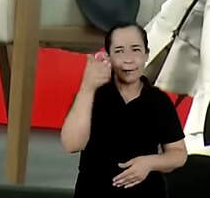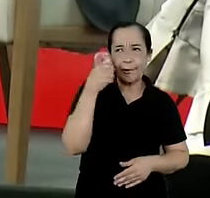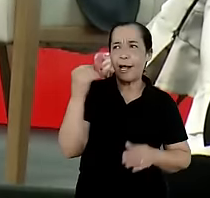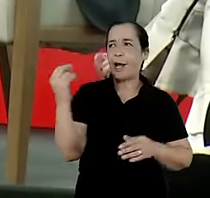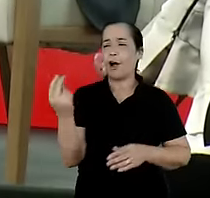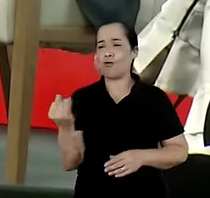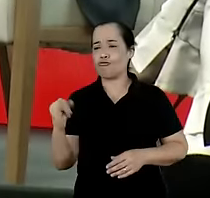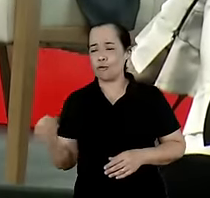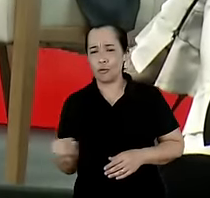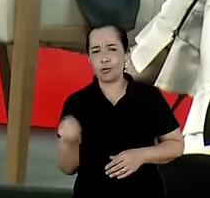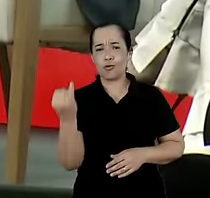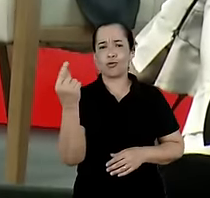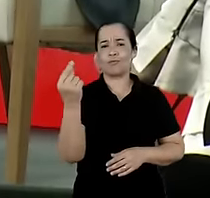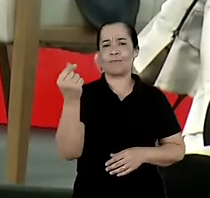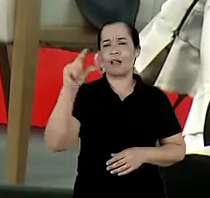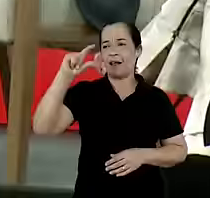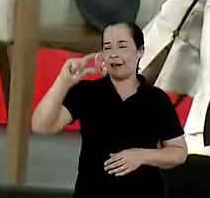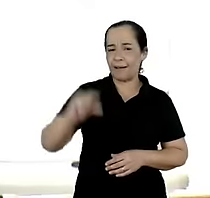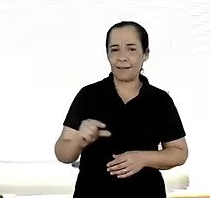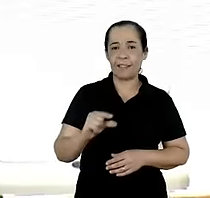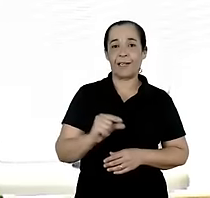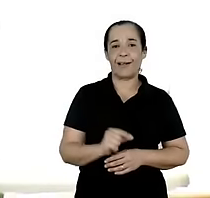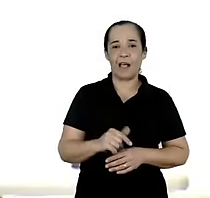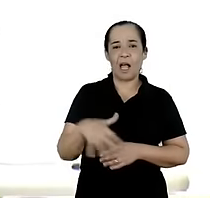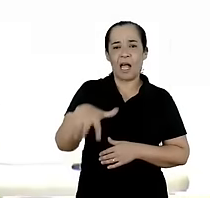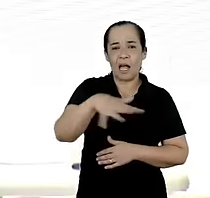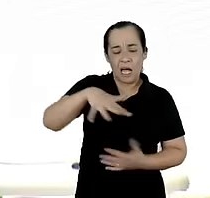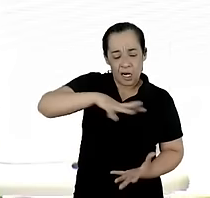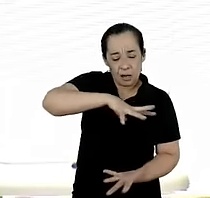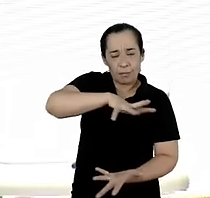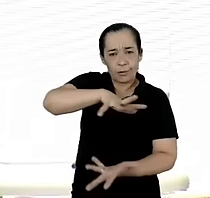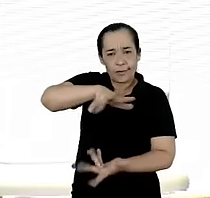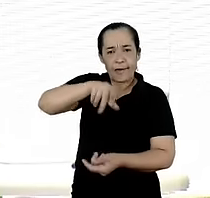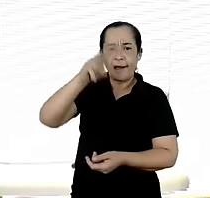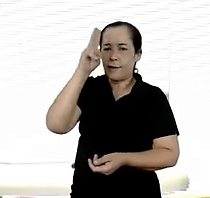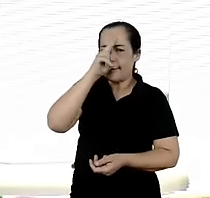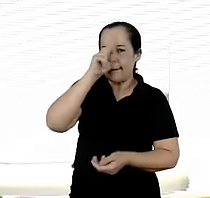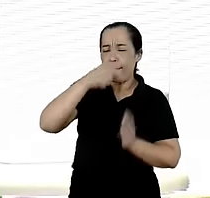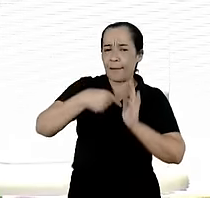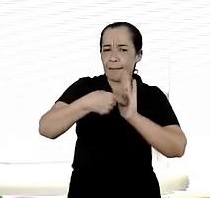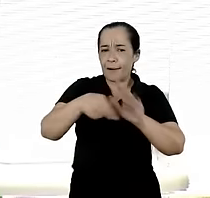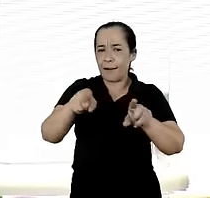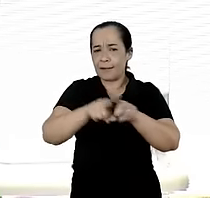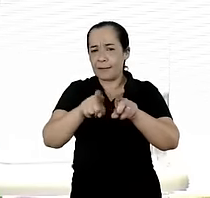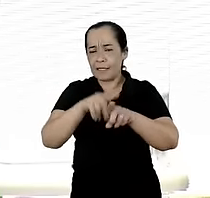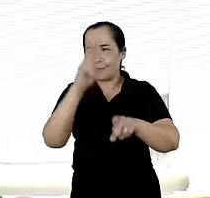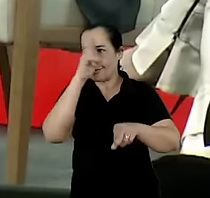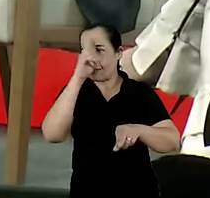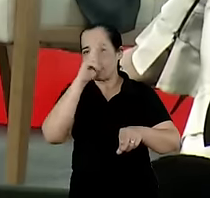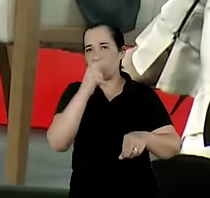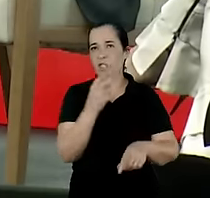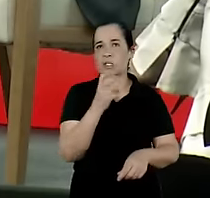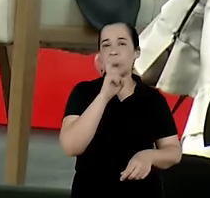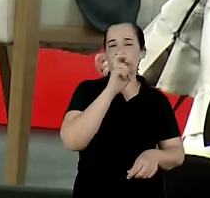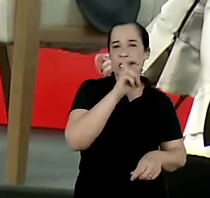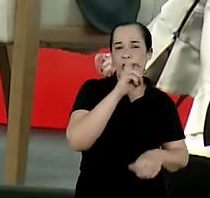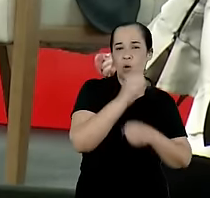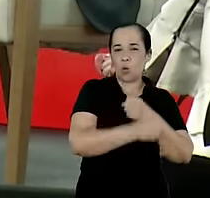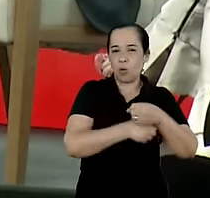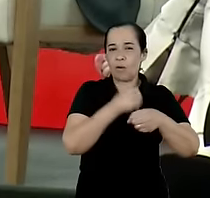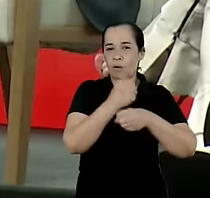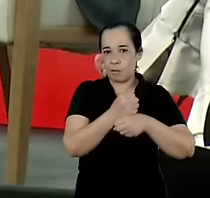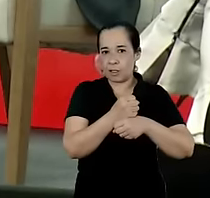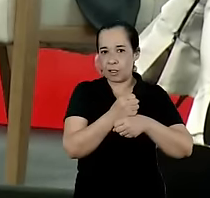prazo o cenário histórico eu vou mostrar daqui a pouco parece indicar que historicamente nos últimos ciclos de queda de juros a bolsa performou muito